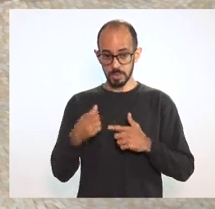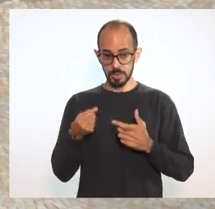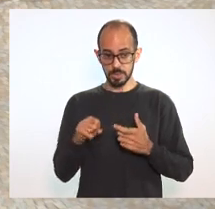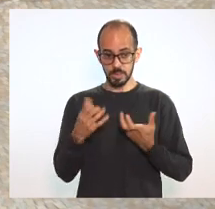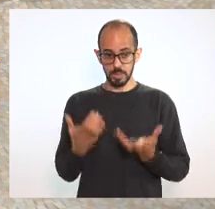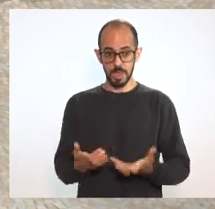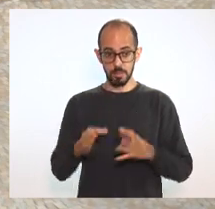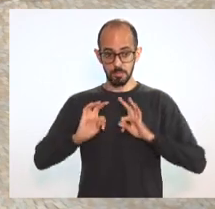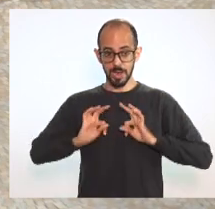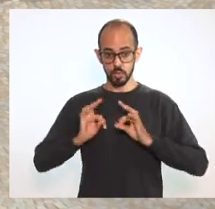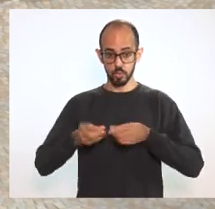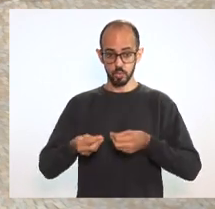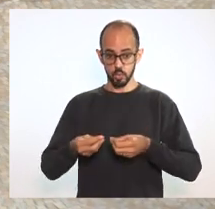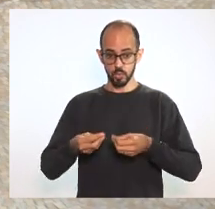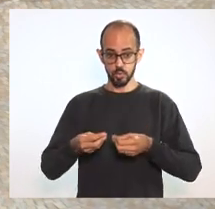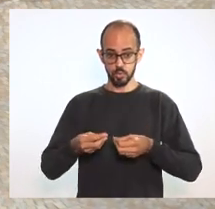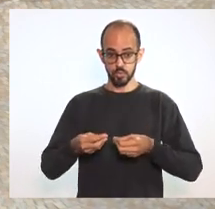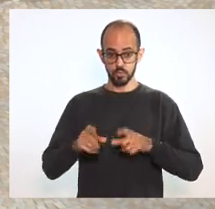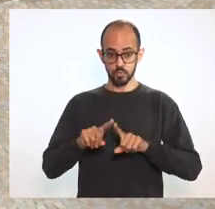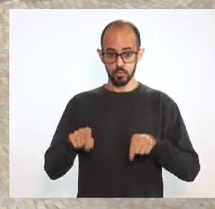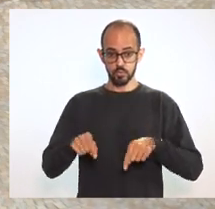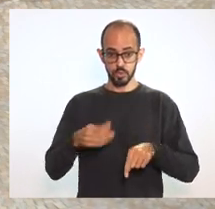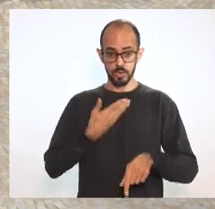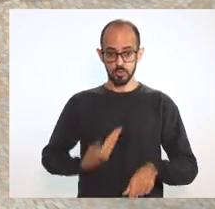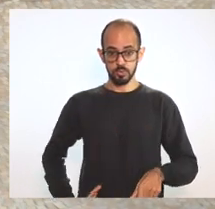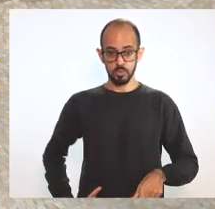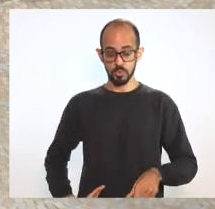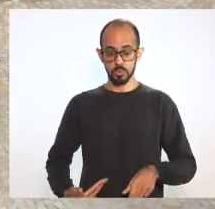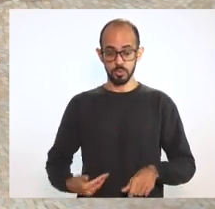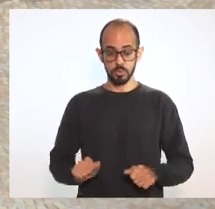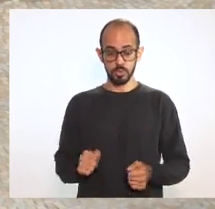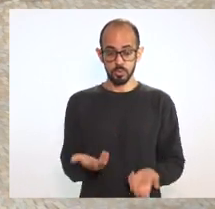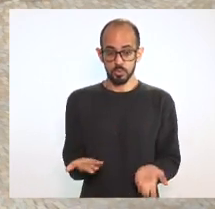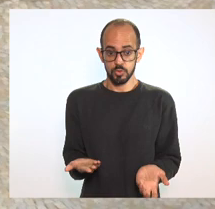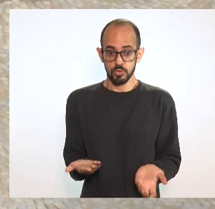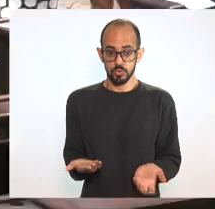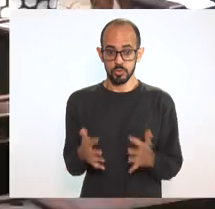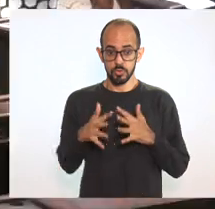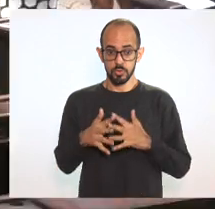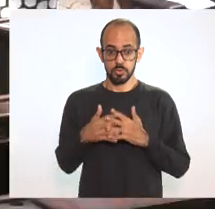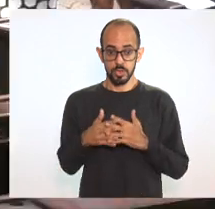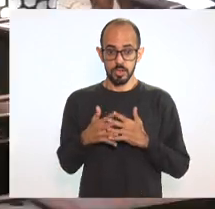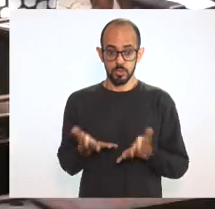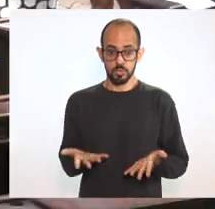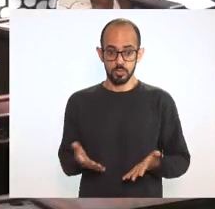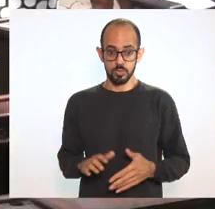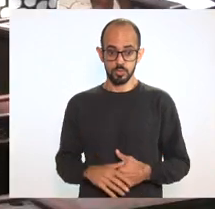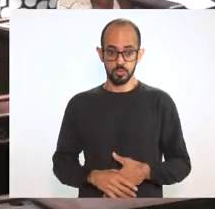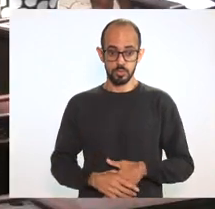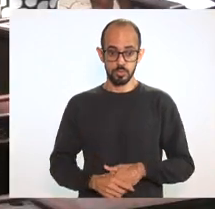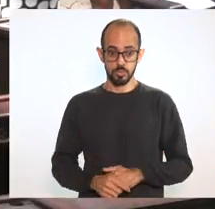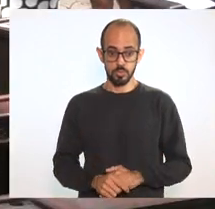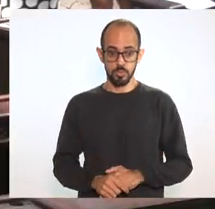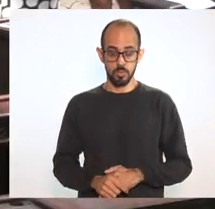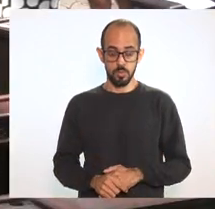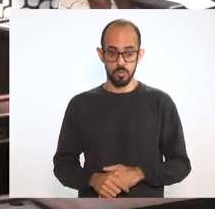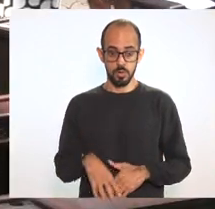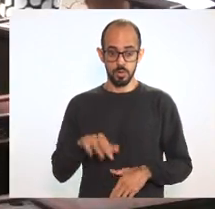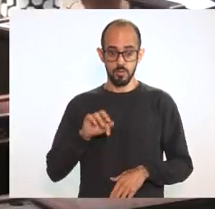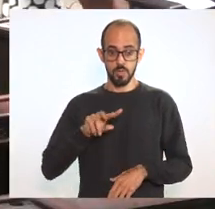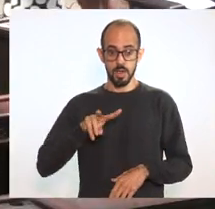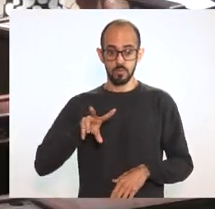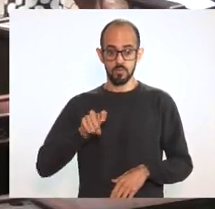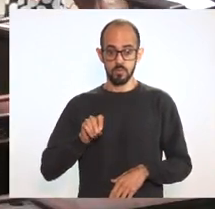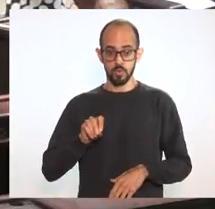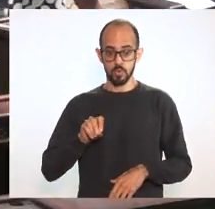funcionários públicos, aí eu acho que já fica muita alteração em relação a isso. Ok. Flávio, algum acordo?